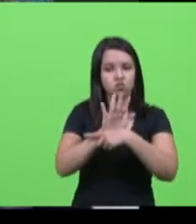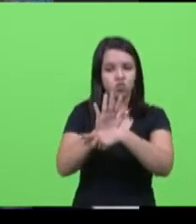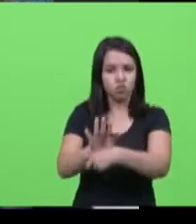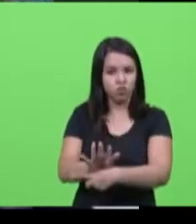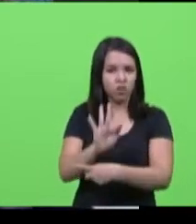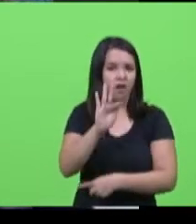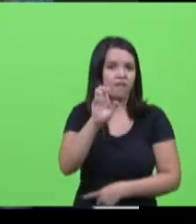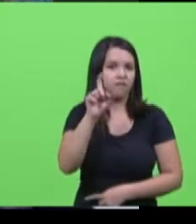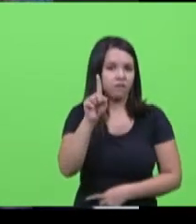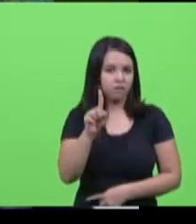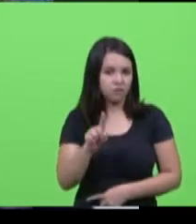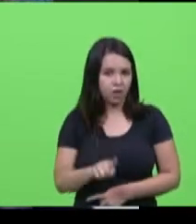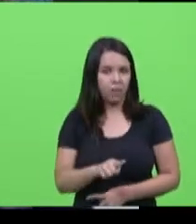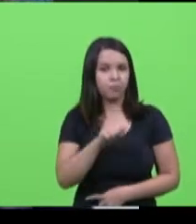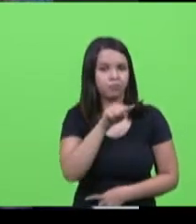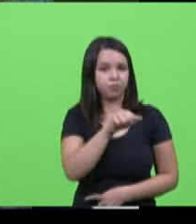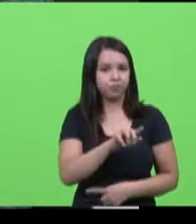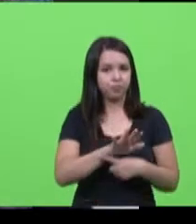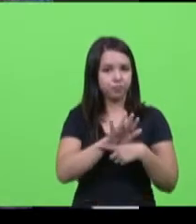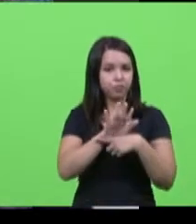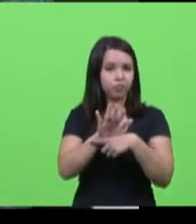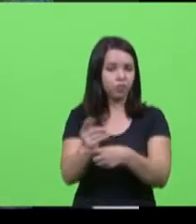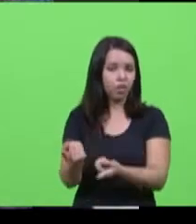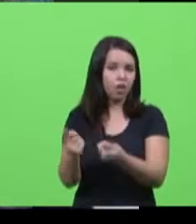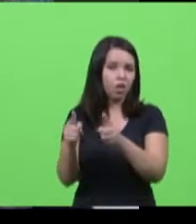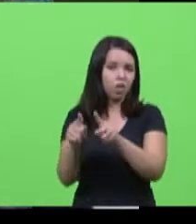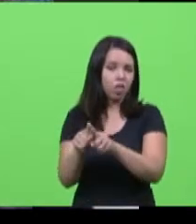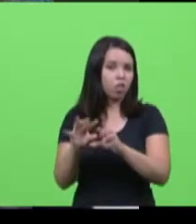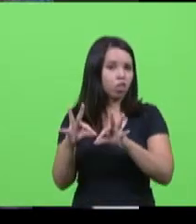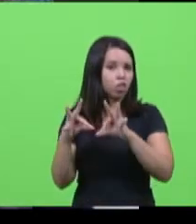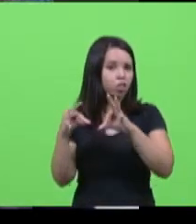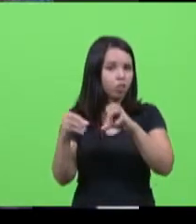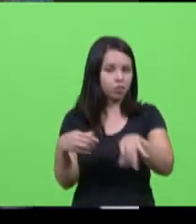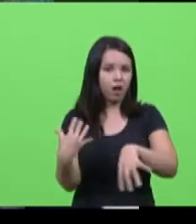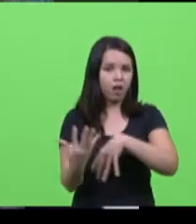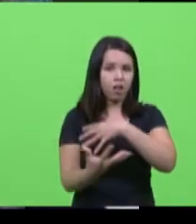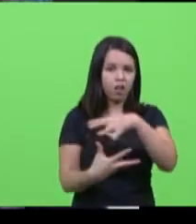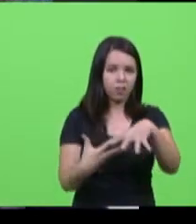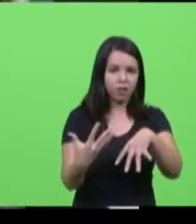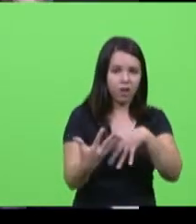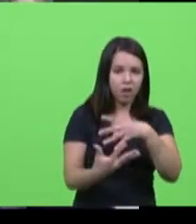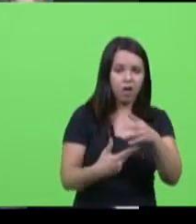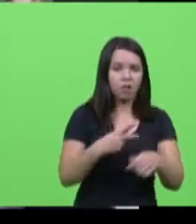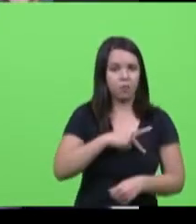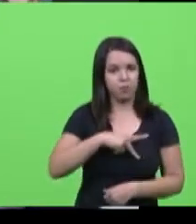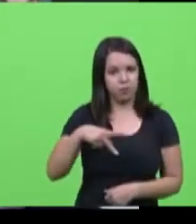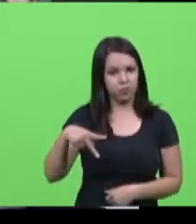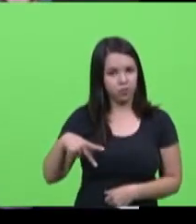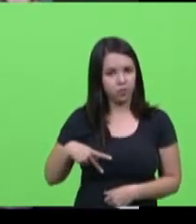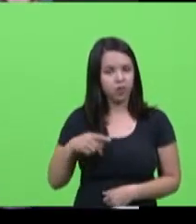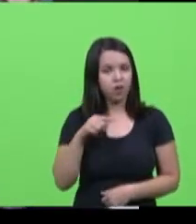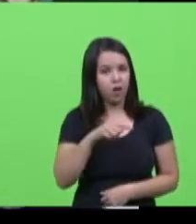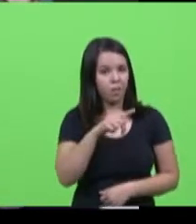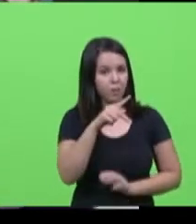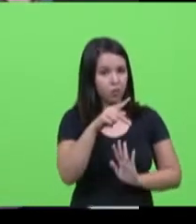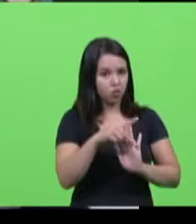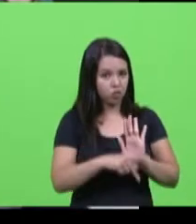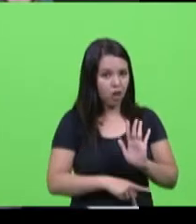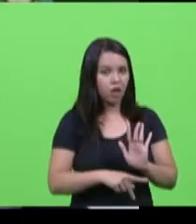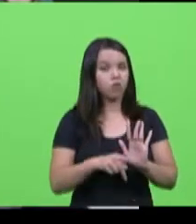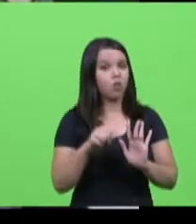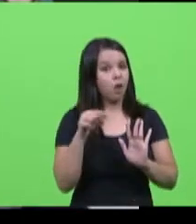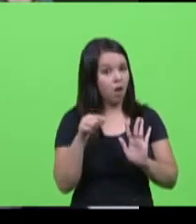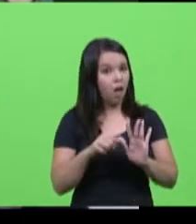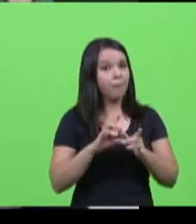grandes parceiros em todas as calamidades públicas, são grandes parceiros, e repito, esse projeto não é para autorizar aglomeração